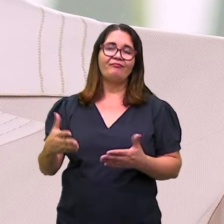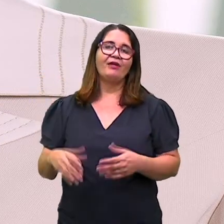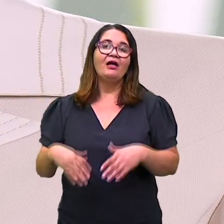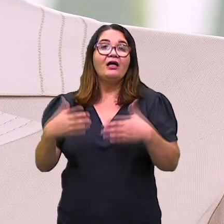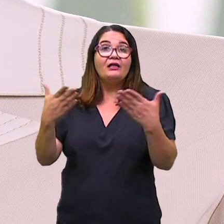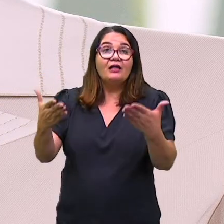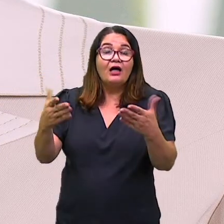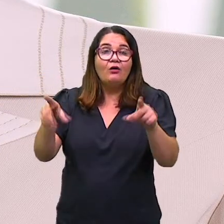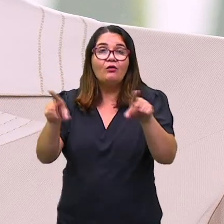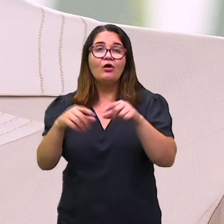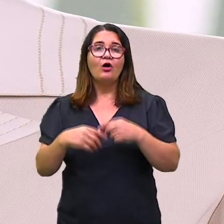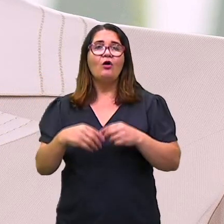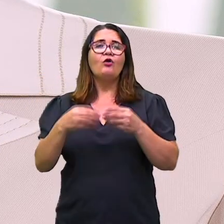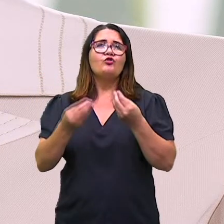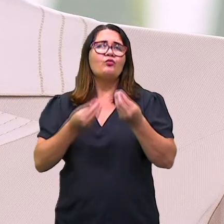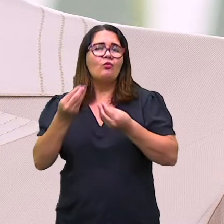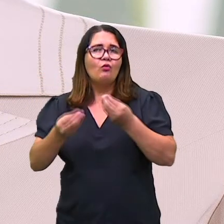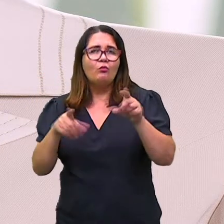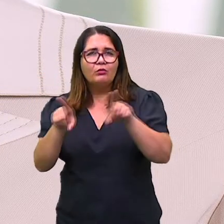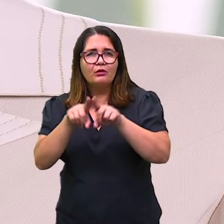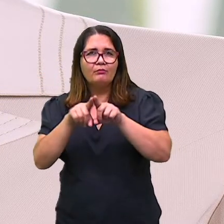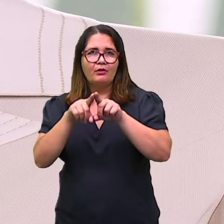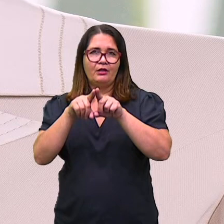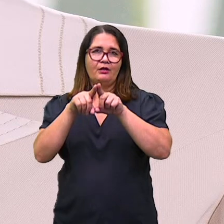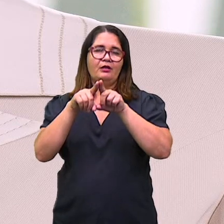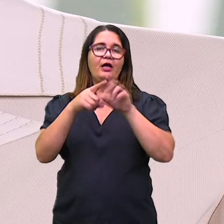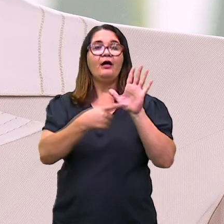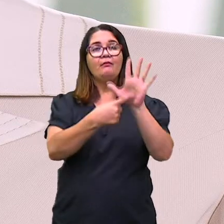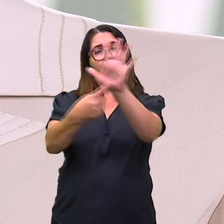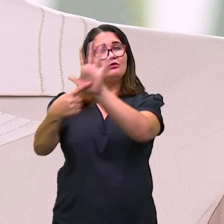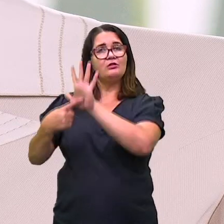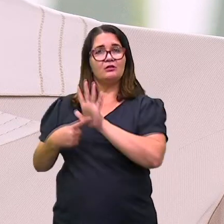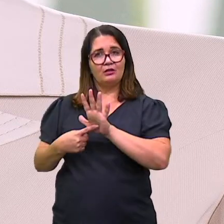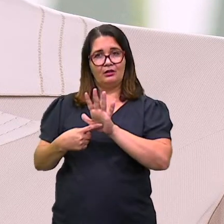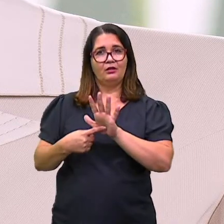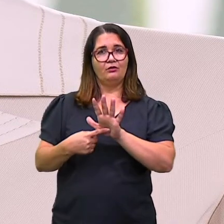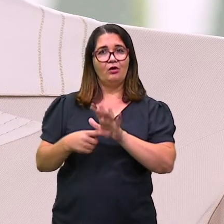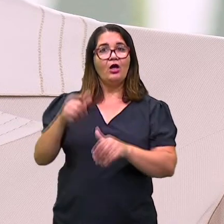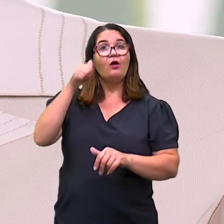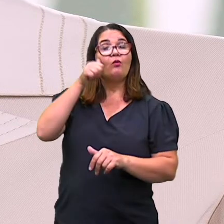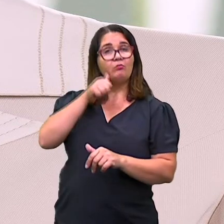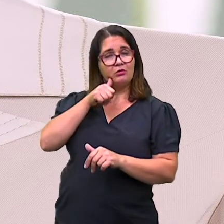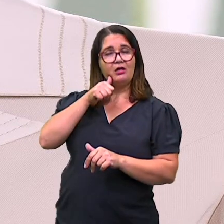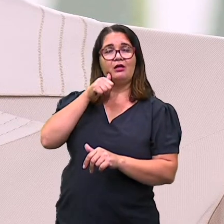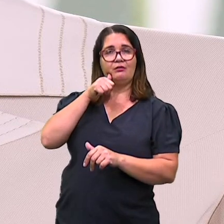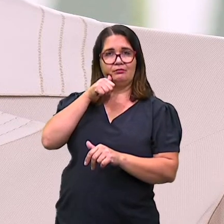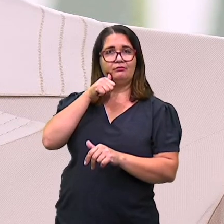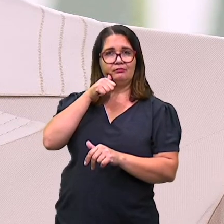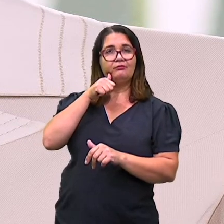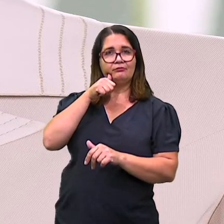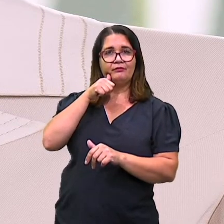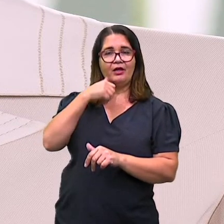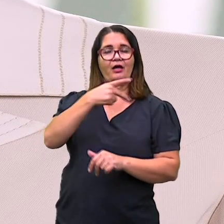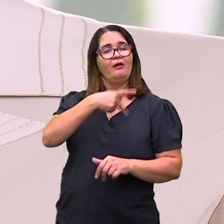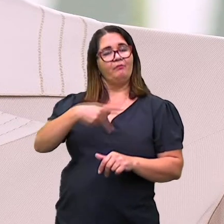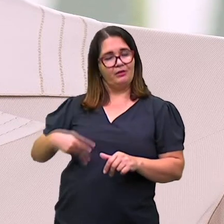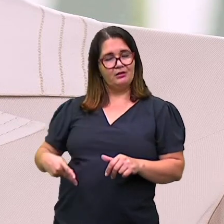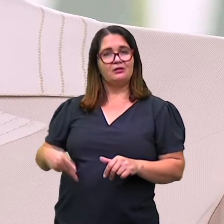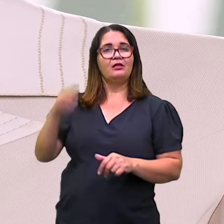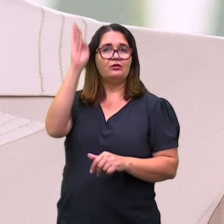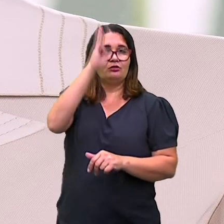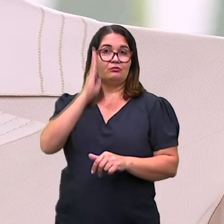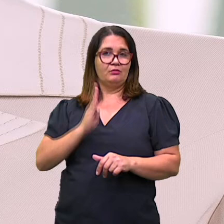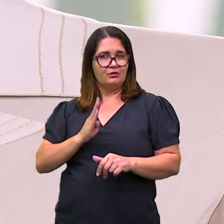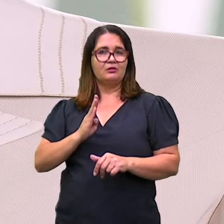ênfase às mulheres no poder, tá? Desde a redemocratização do Brasil em 1985, todos